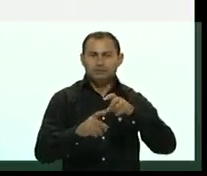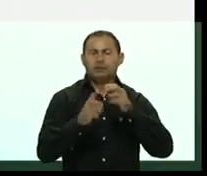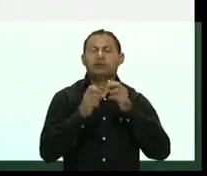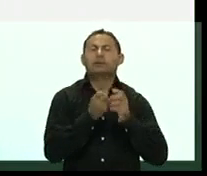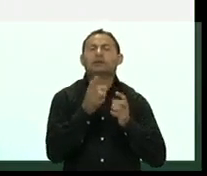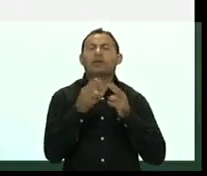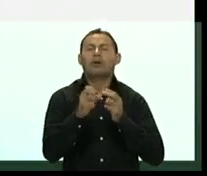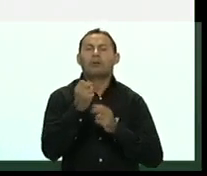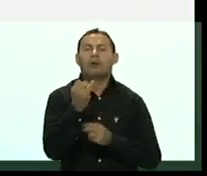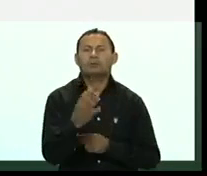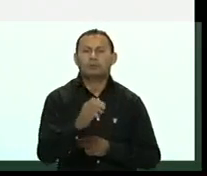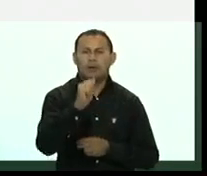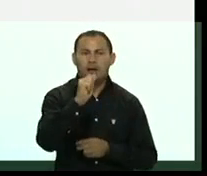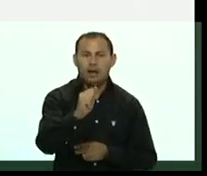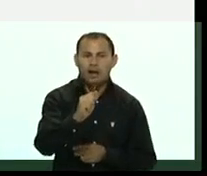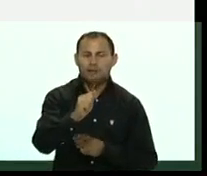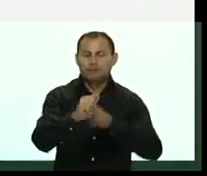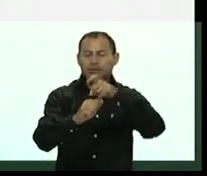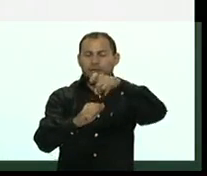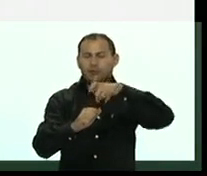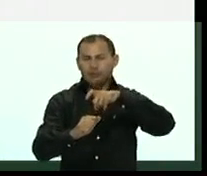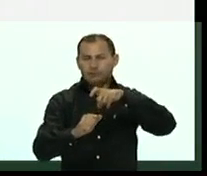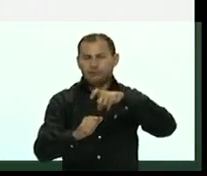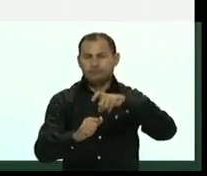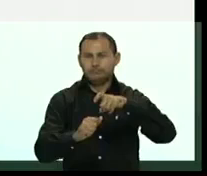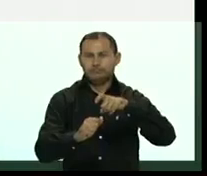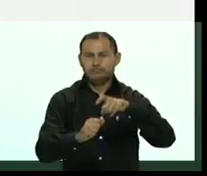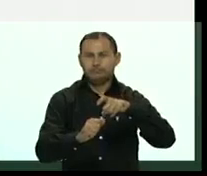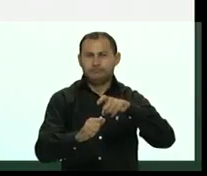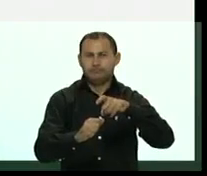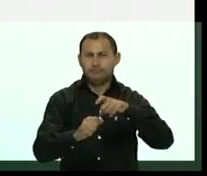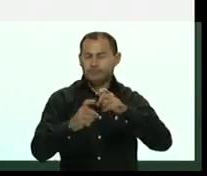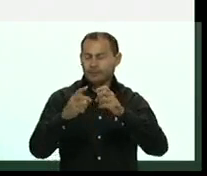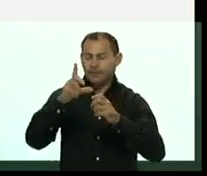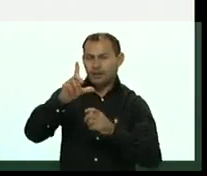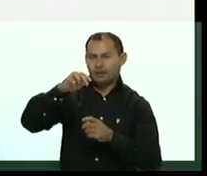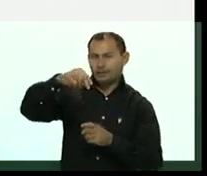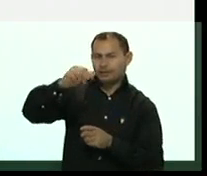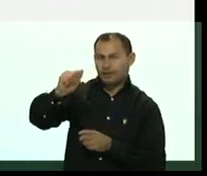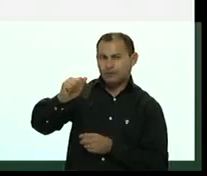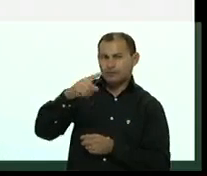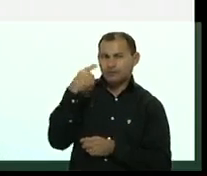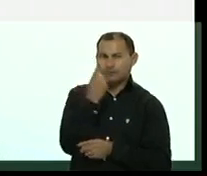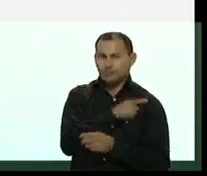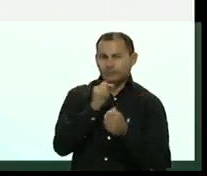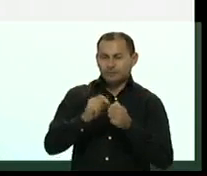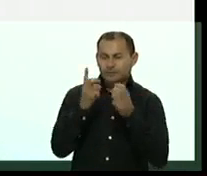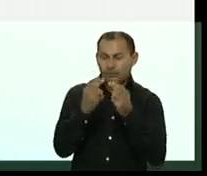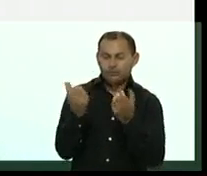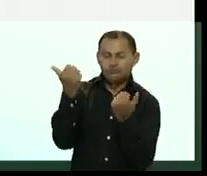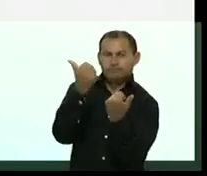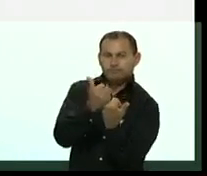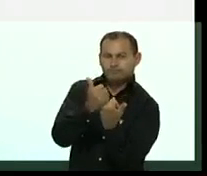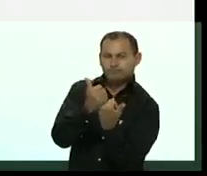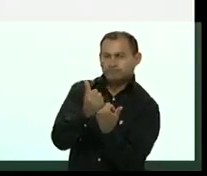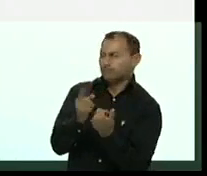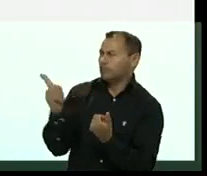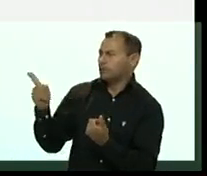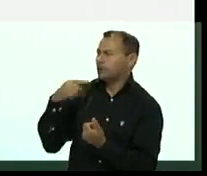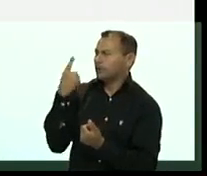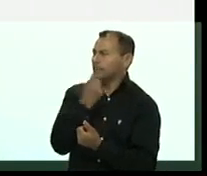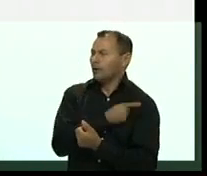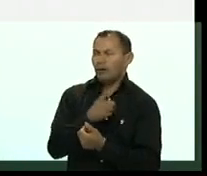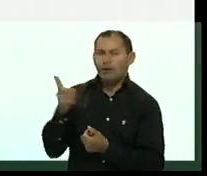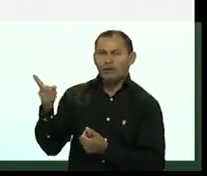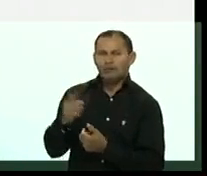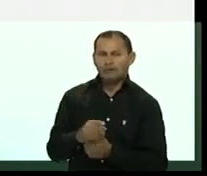a quanto? A elevado a x ln de a. Então, nós vamos fazer a mesma substituição. O que nós temos